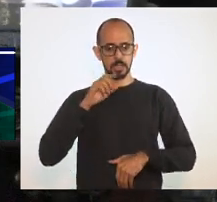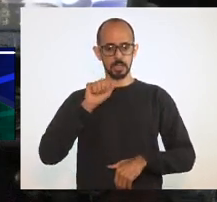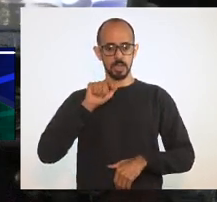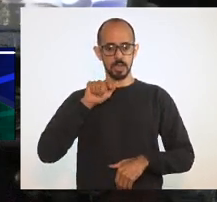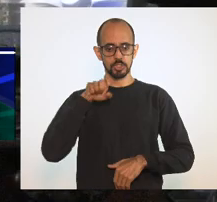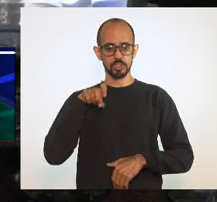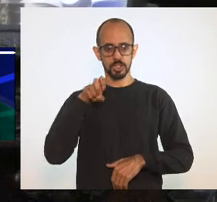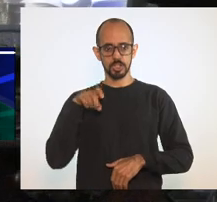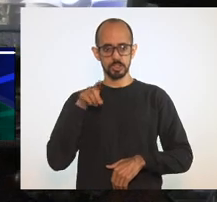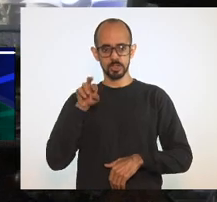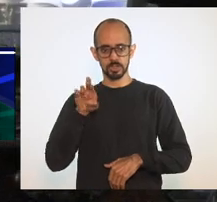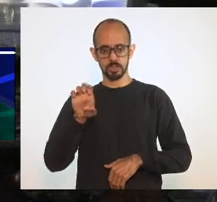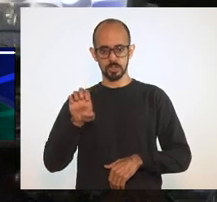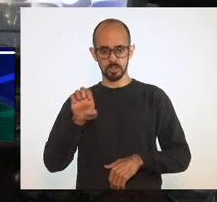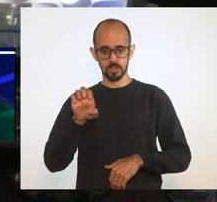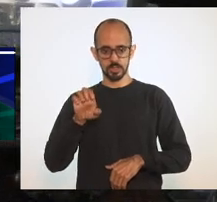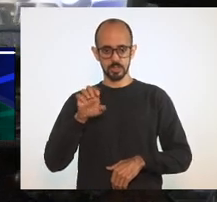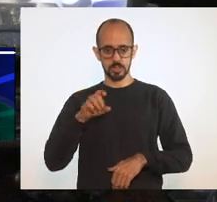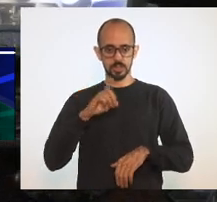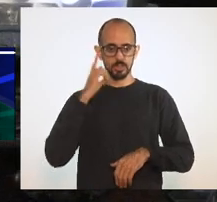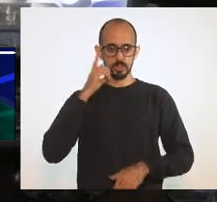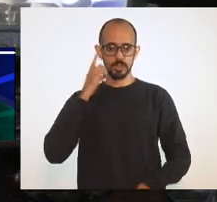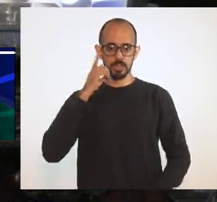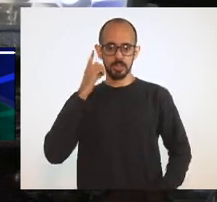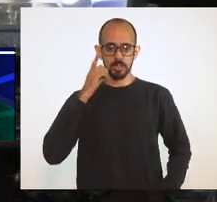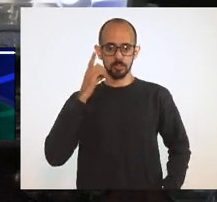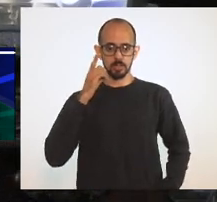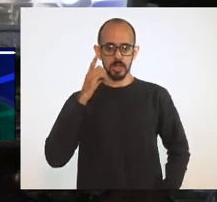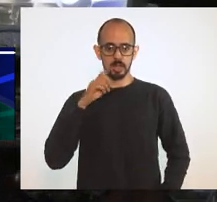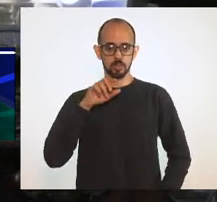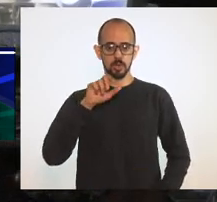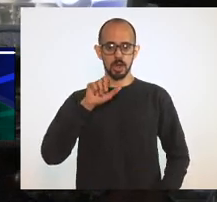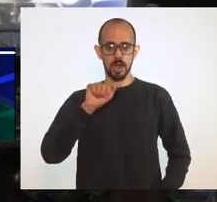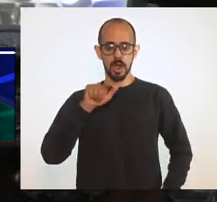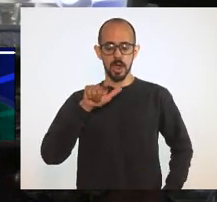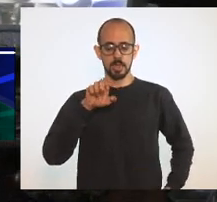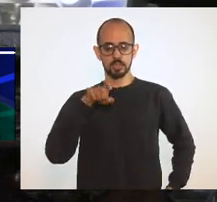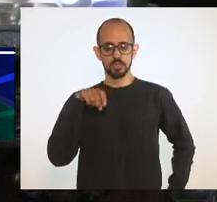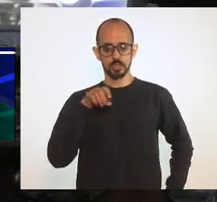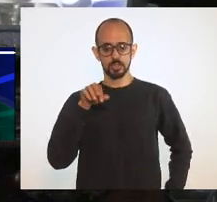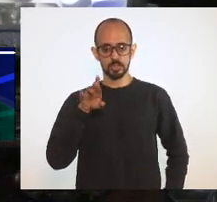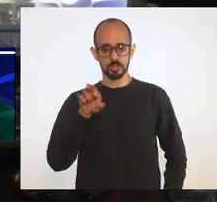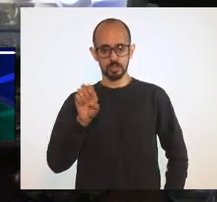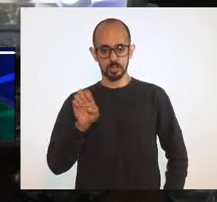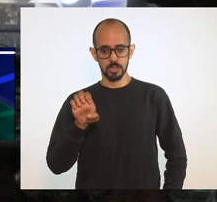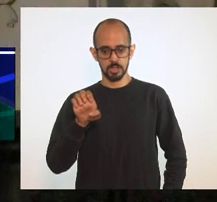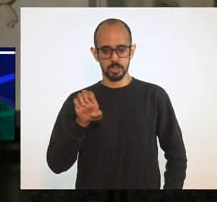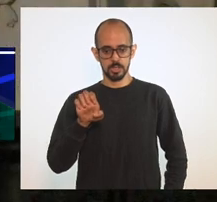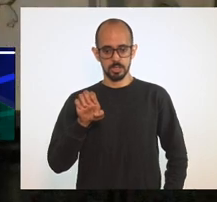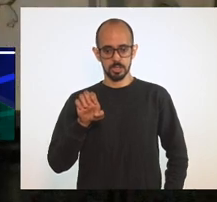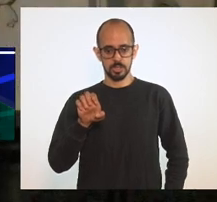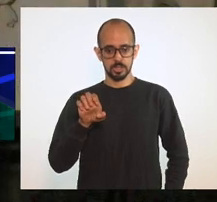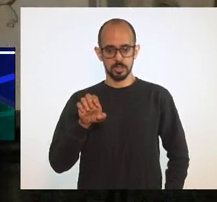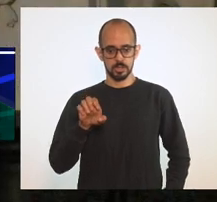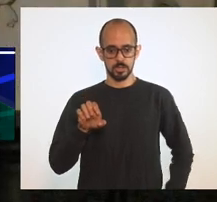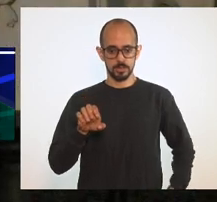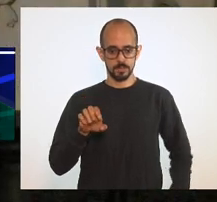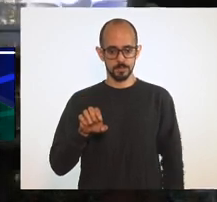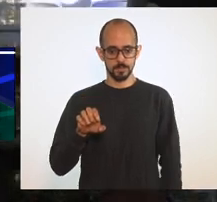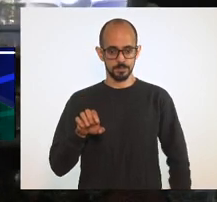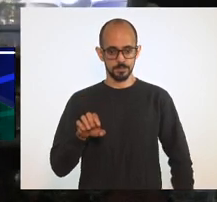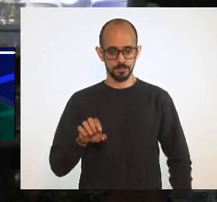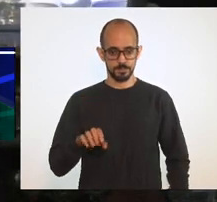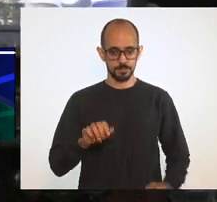Knoploch. Deputado Alexandre Knoploch. Deputado... Não,